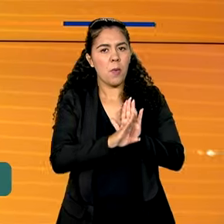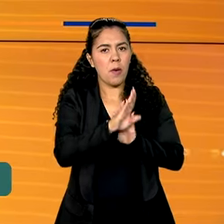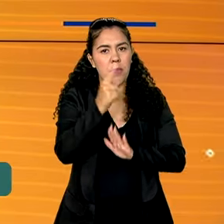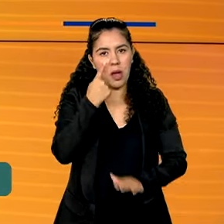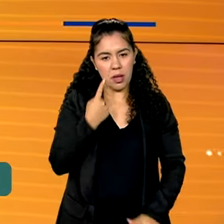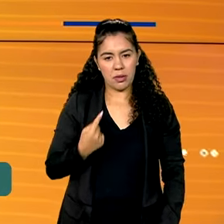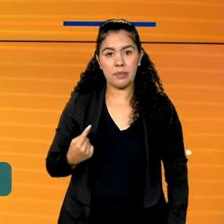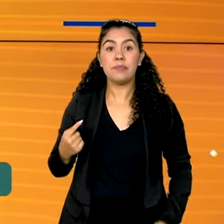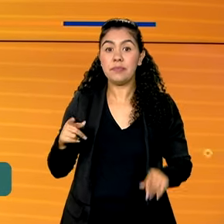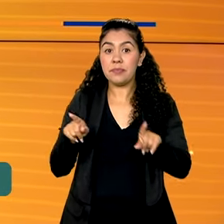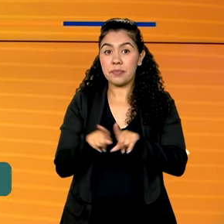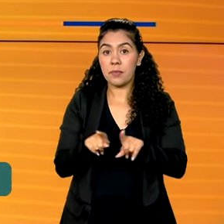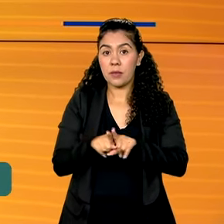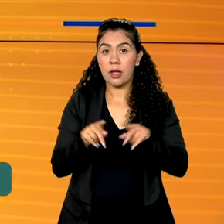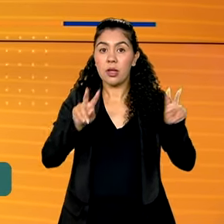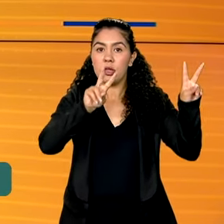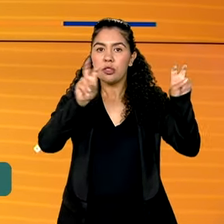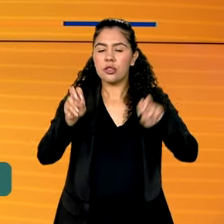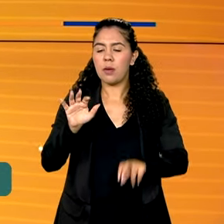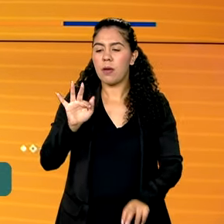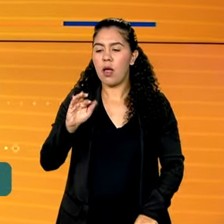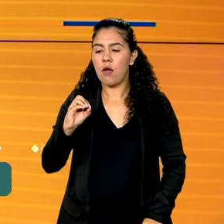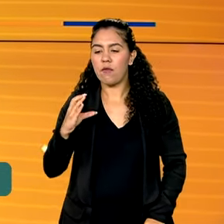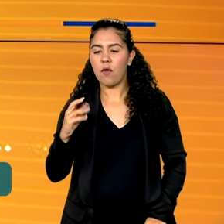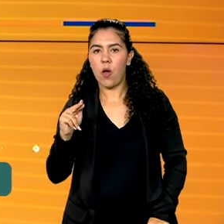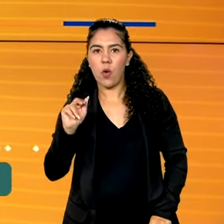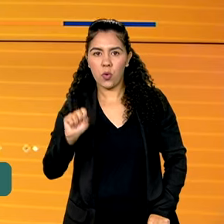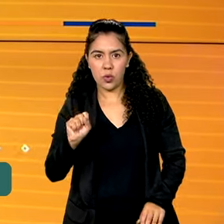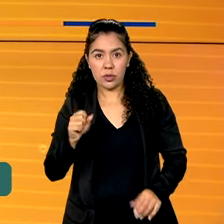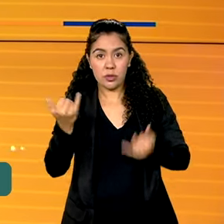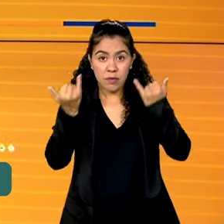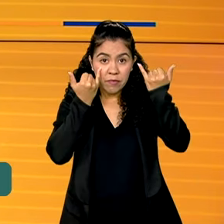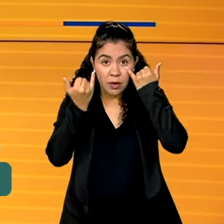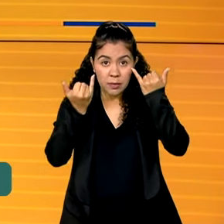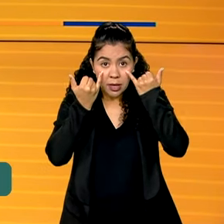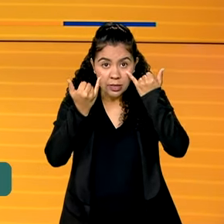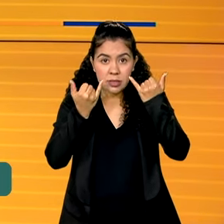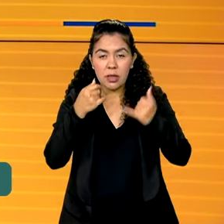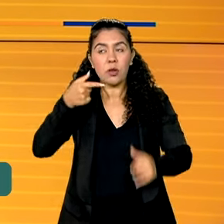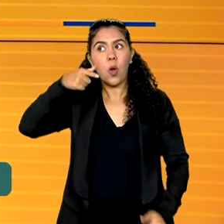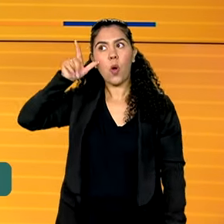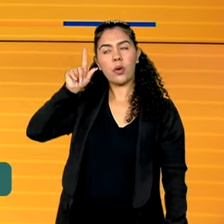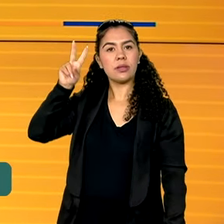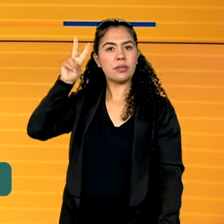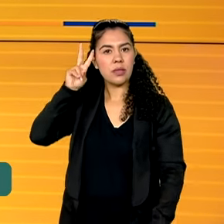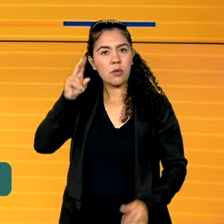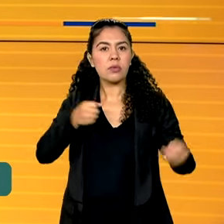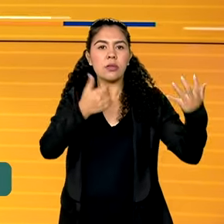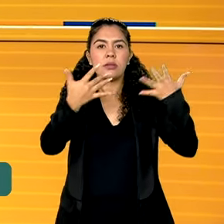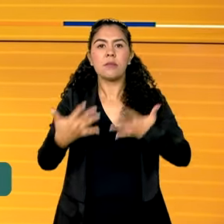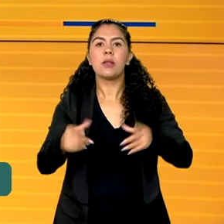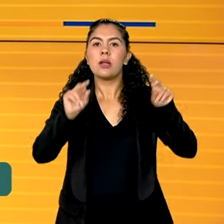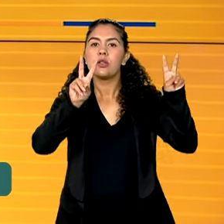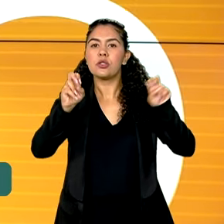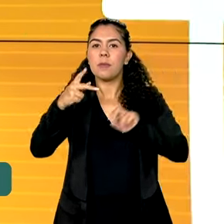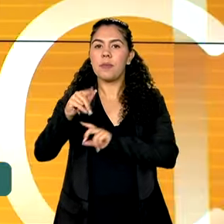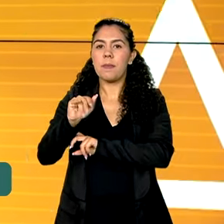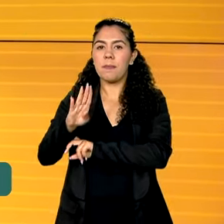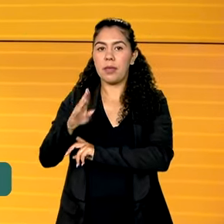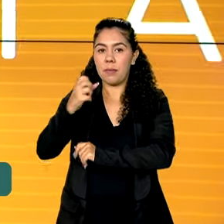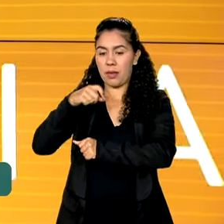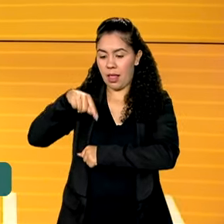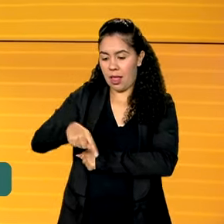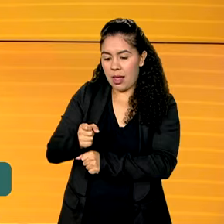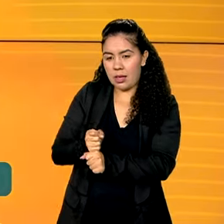estimativa. O boletim Focus dessa segunda-feira, por exemplo, elevou a previsão do PIB de 2024